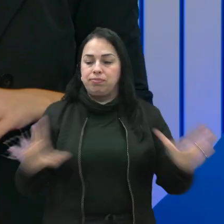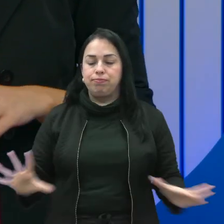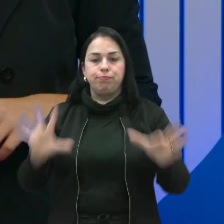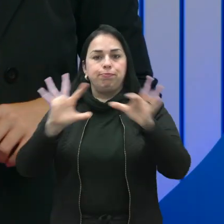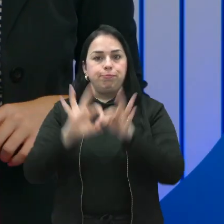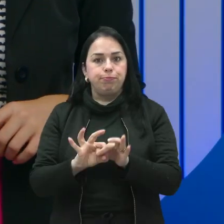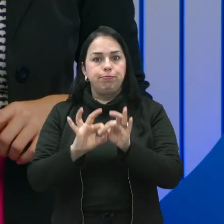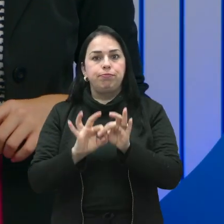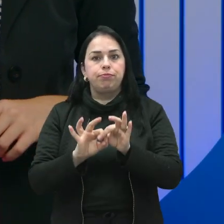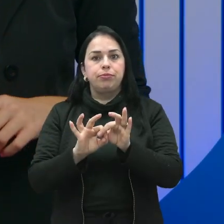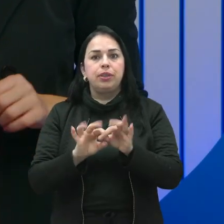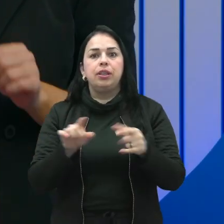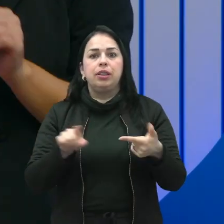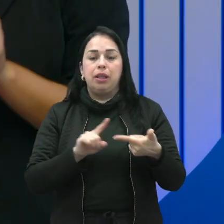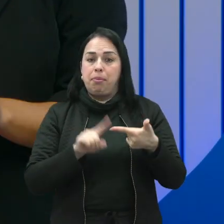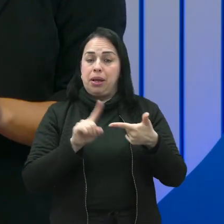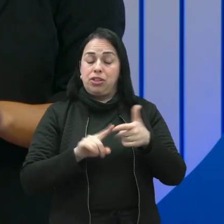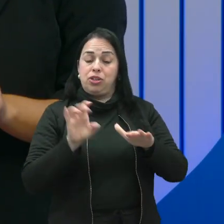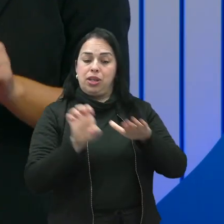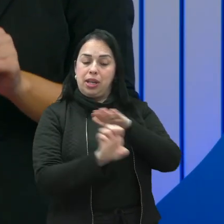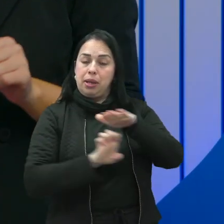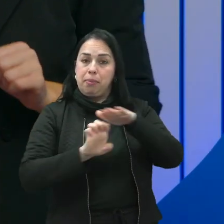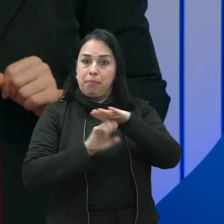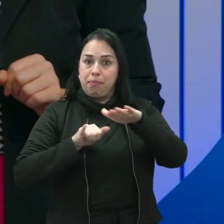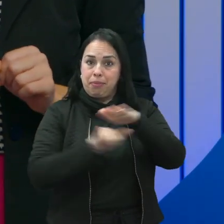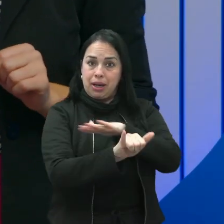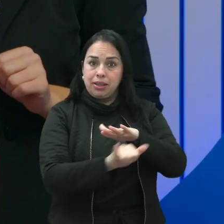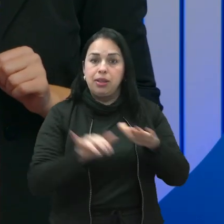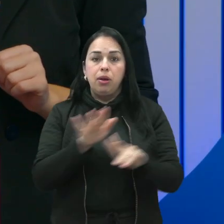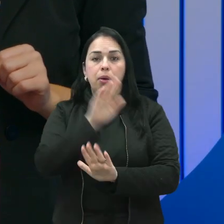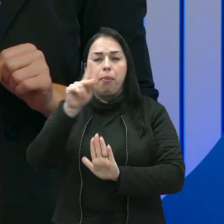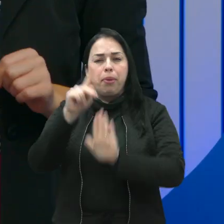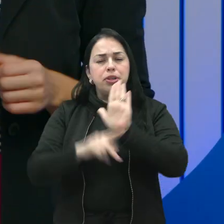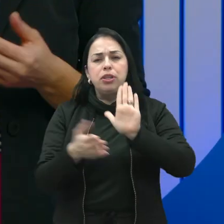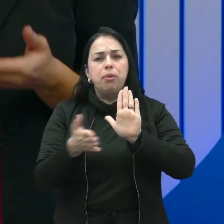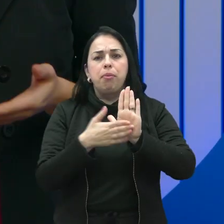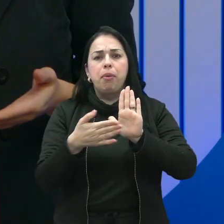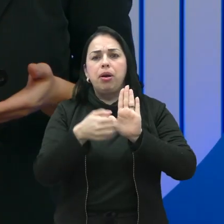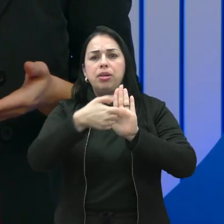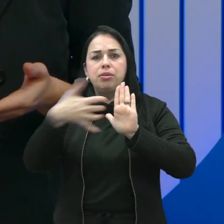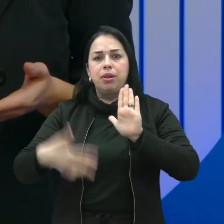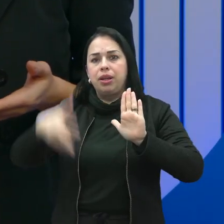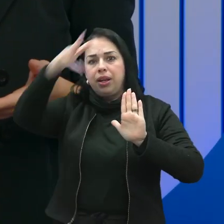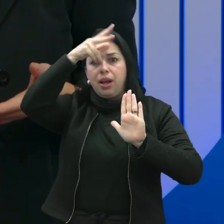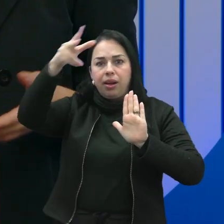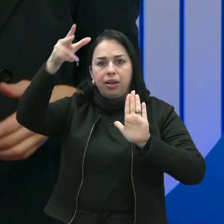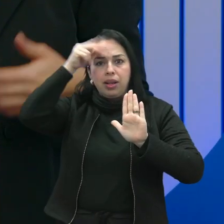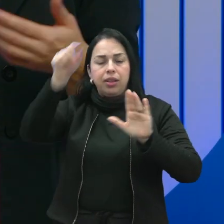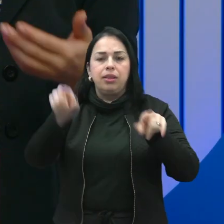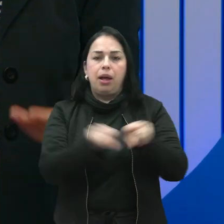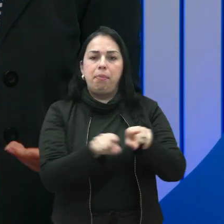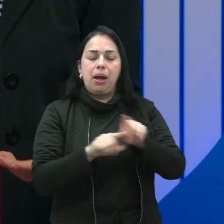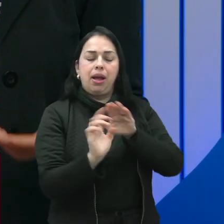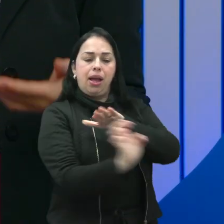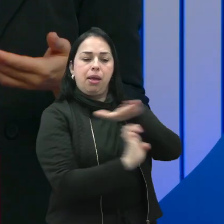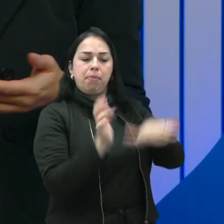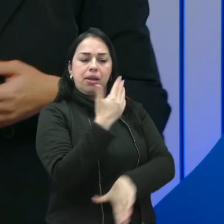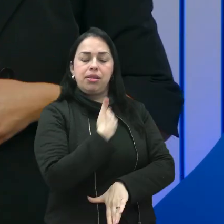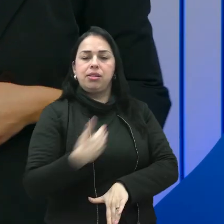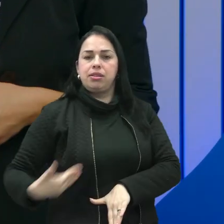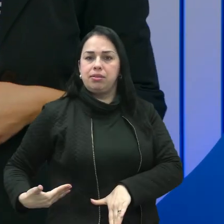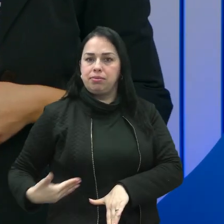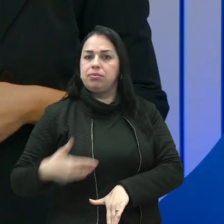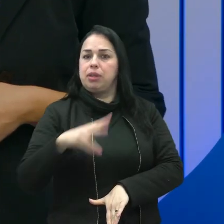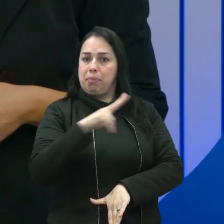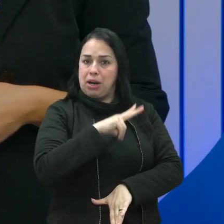pesquisa, universidade e startups. O projeto mostra como o poder público e a iniciativa privada